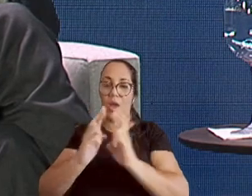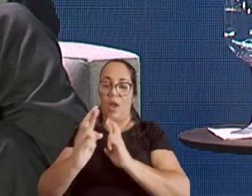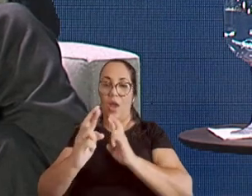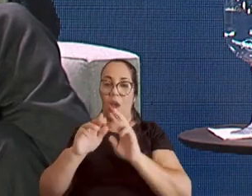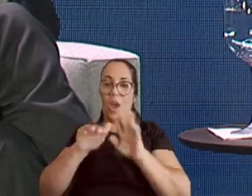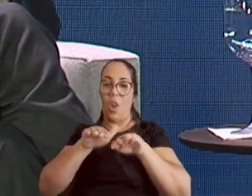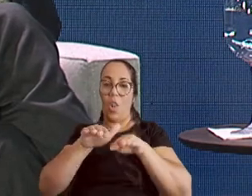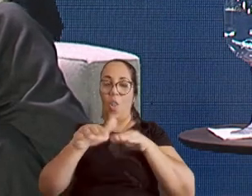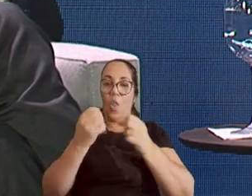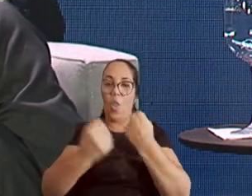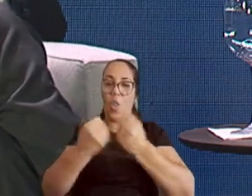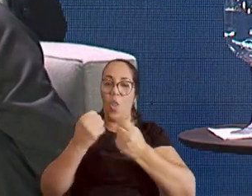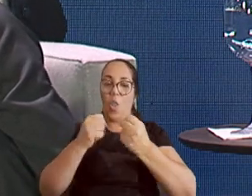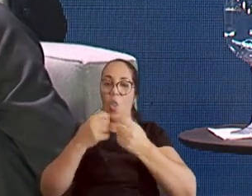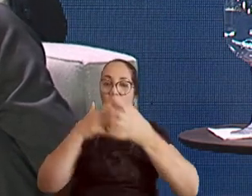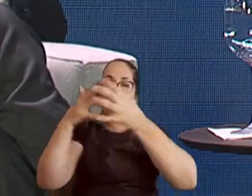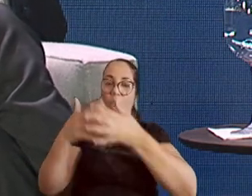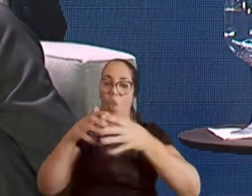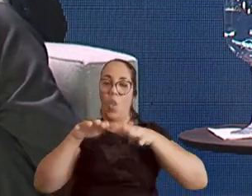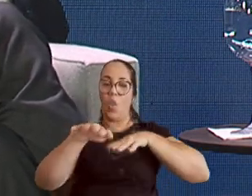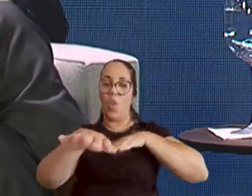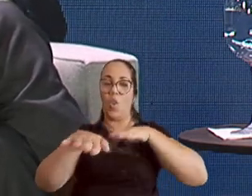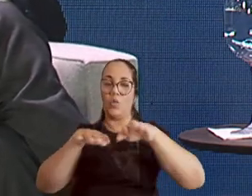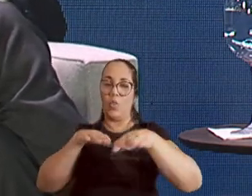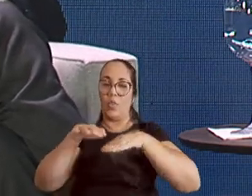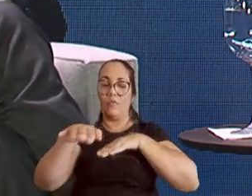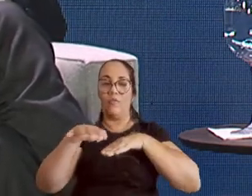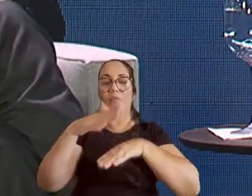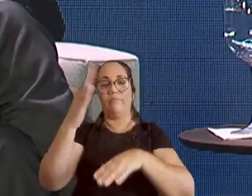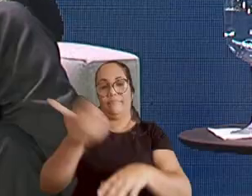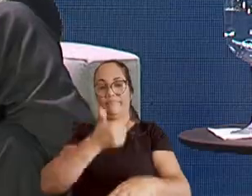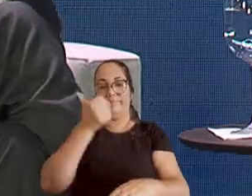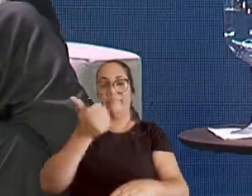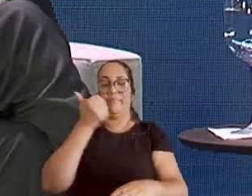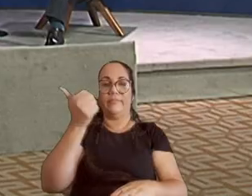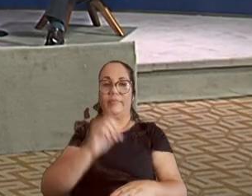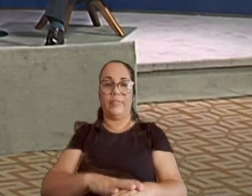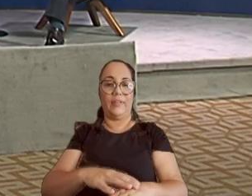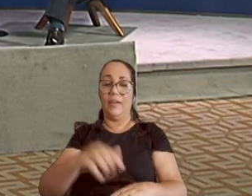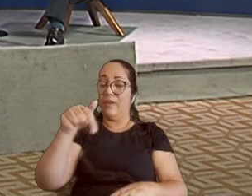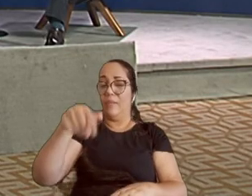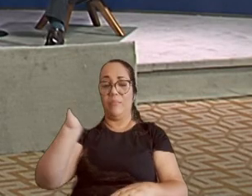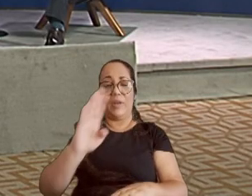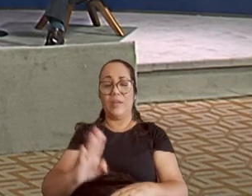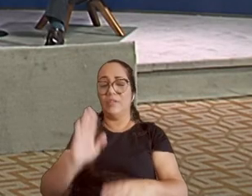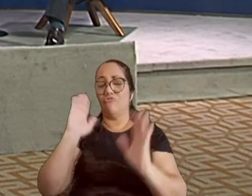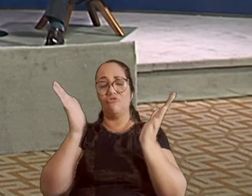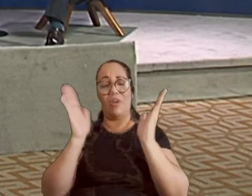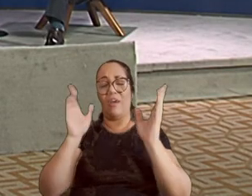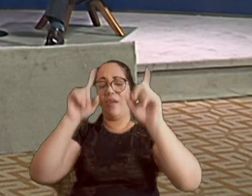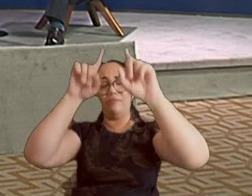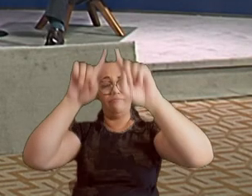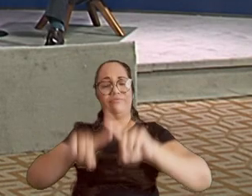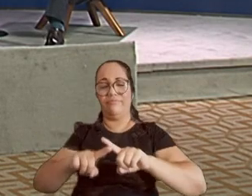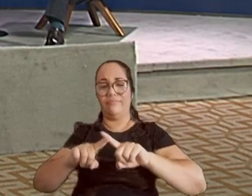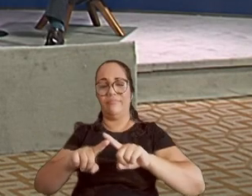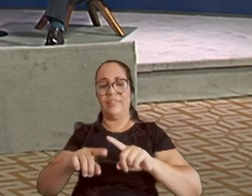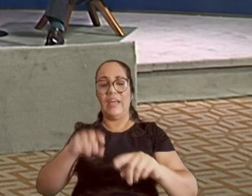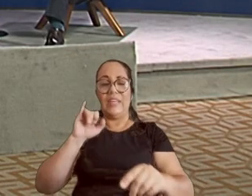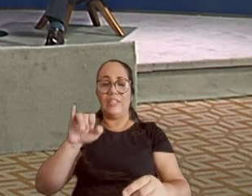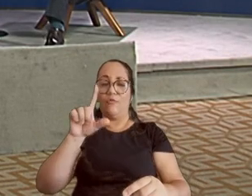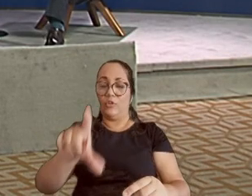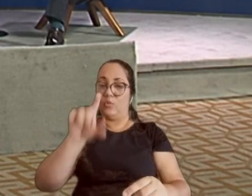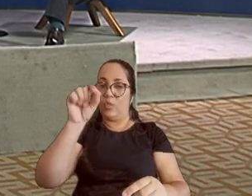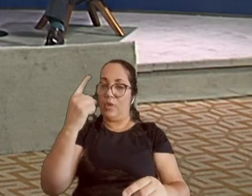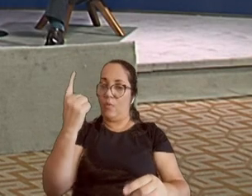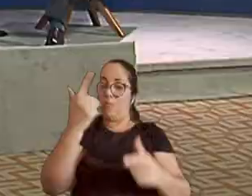cabo a rabo vai ficar muito superior ao que ele já faz sendo que a gente já globalmente competitivo né então se eu fosse botar o dedo em um lugar eu diria